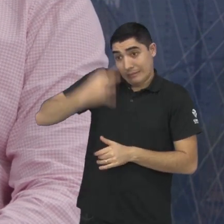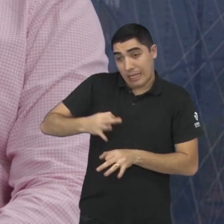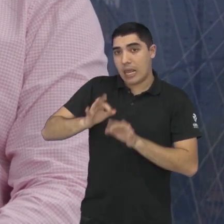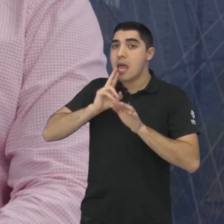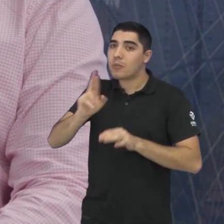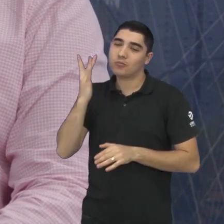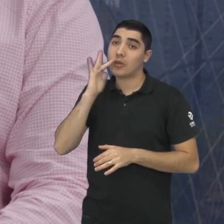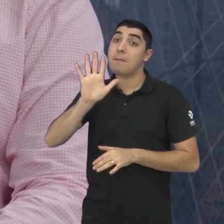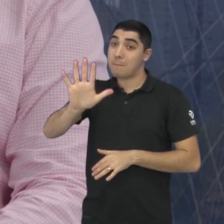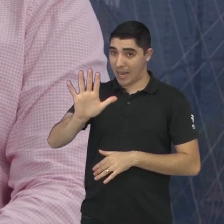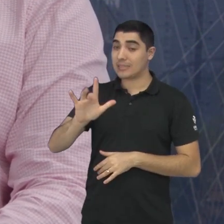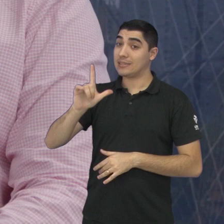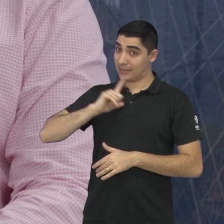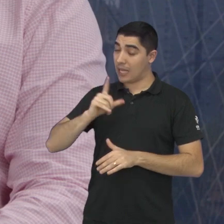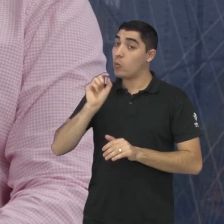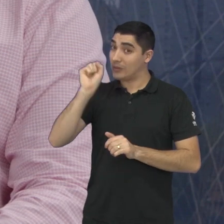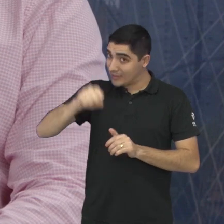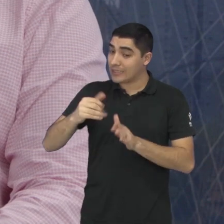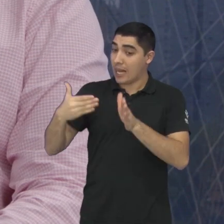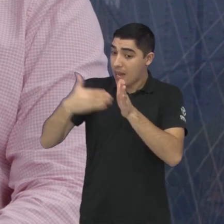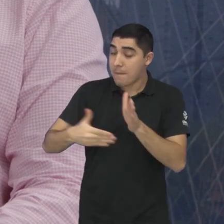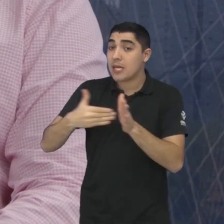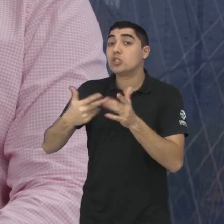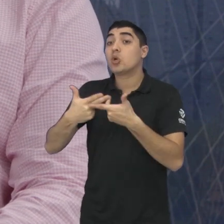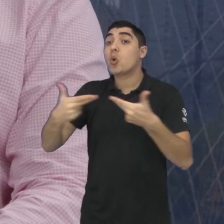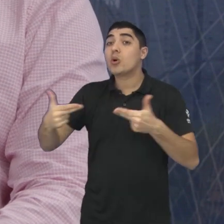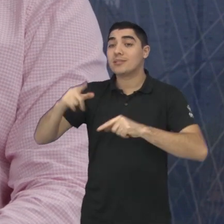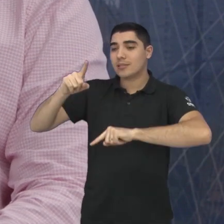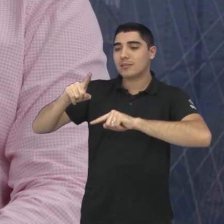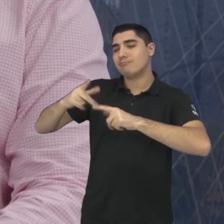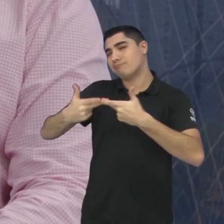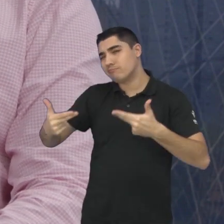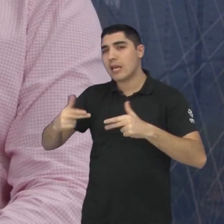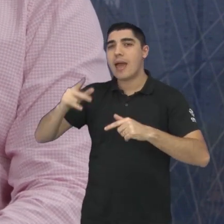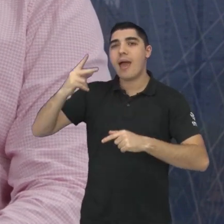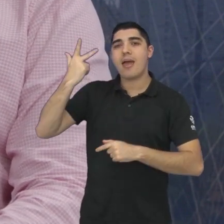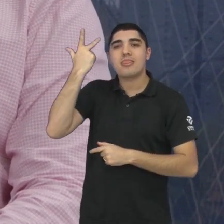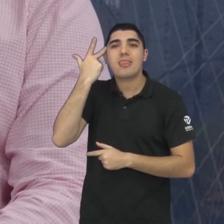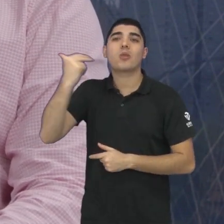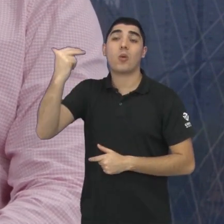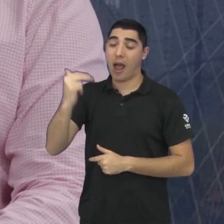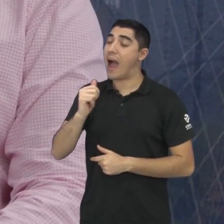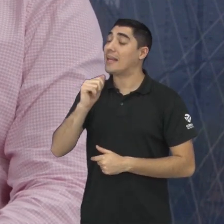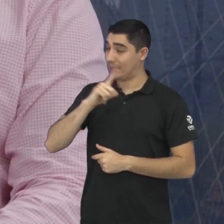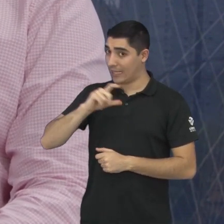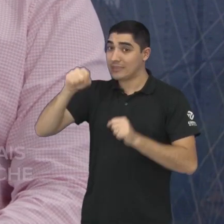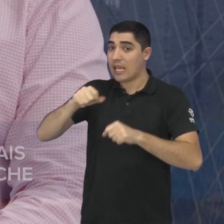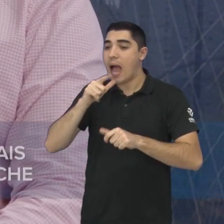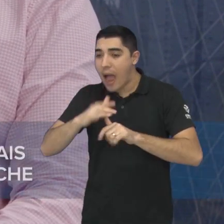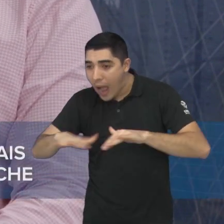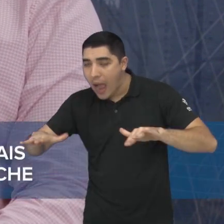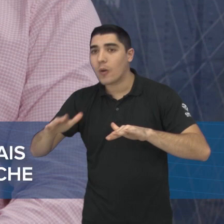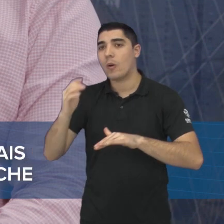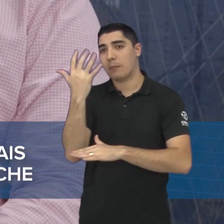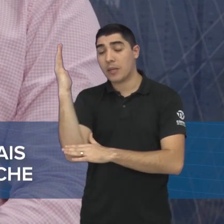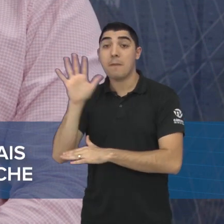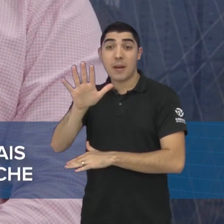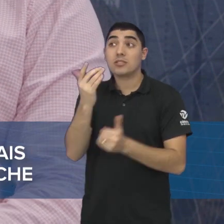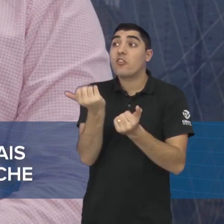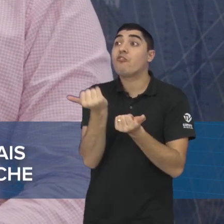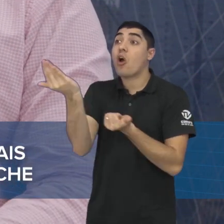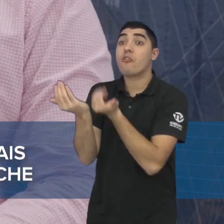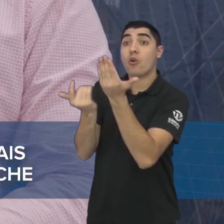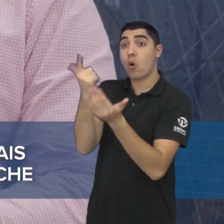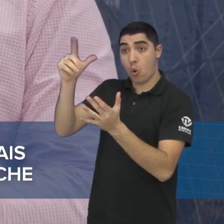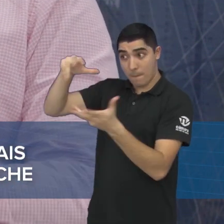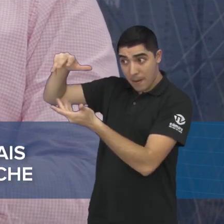no limite de uso dos recursos naturais, a gente está. O problema é que procurar vida em outros planetas é uma coisa